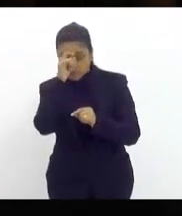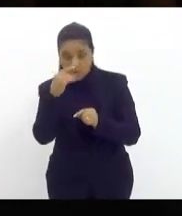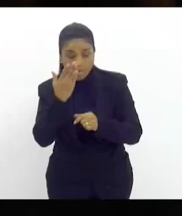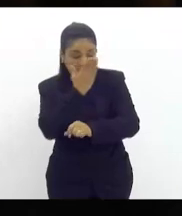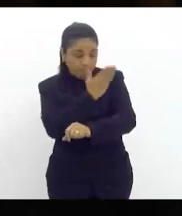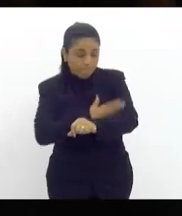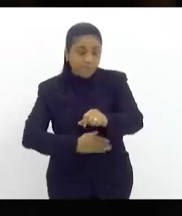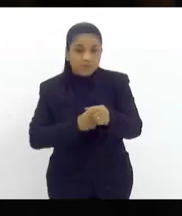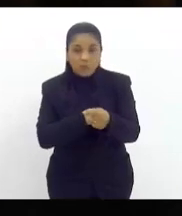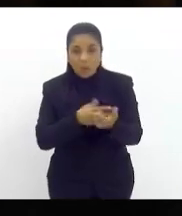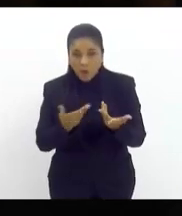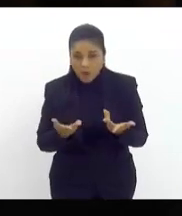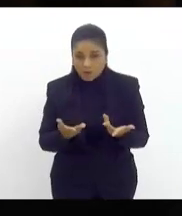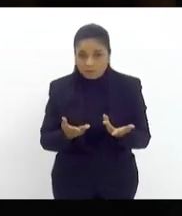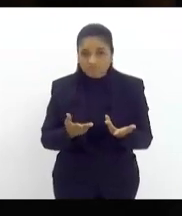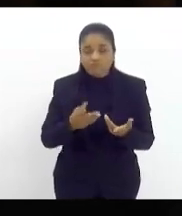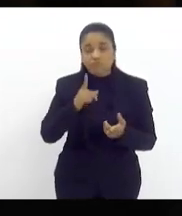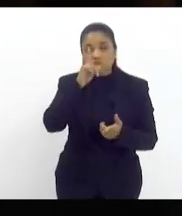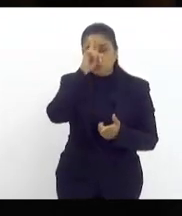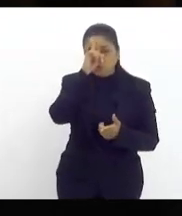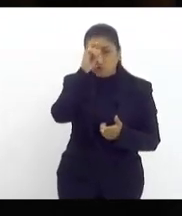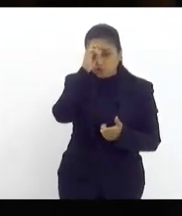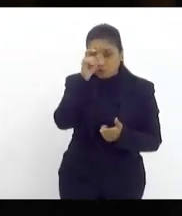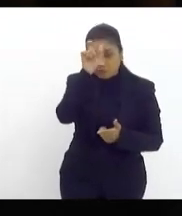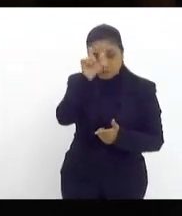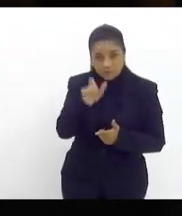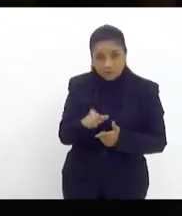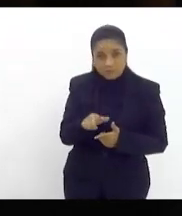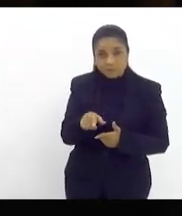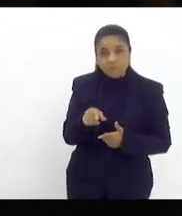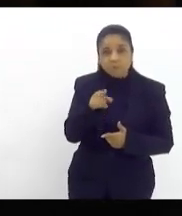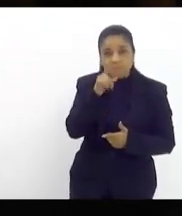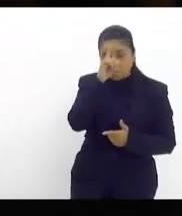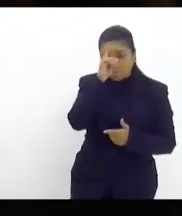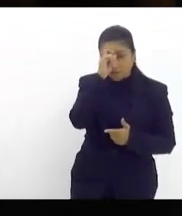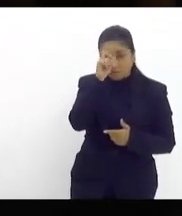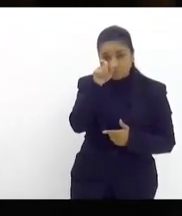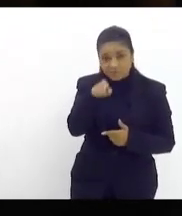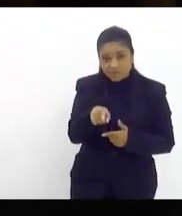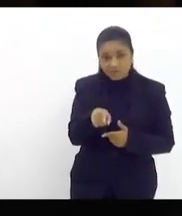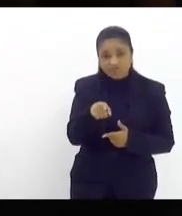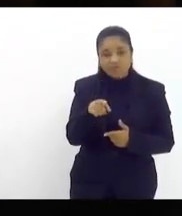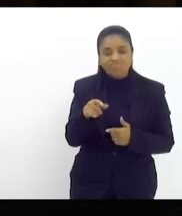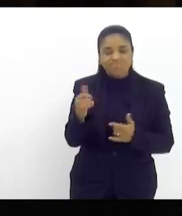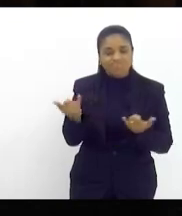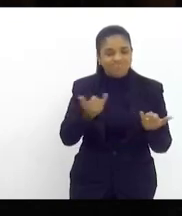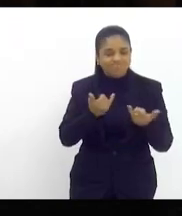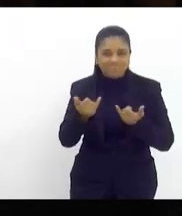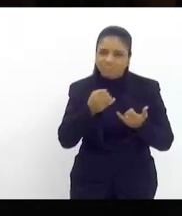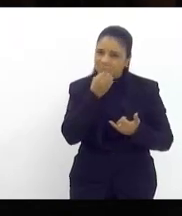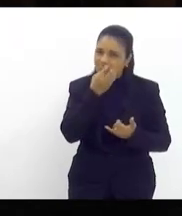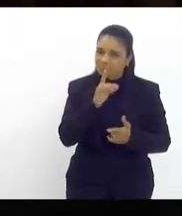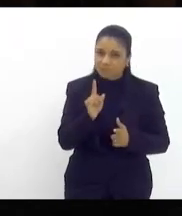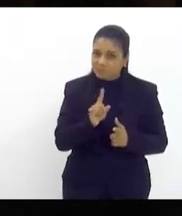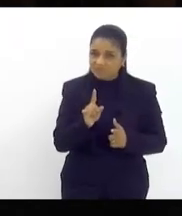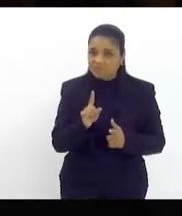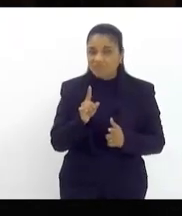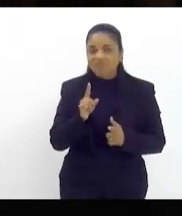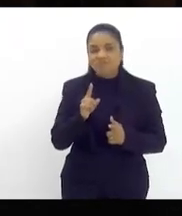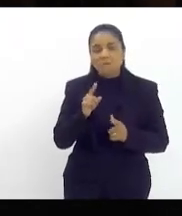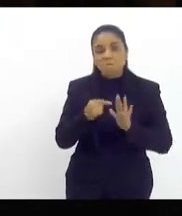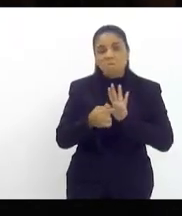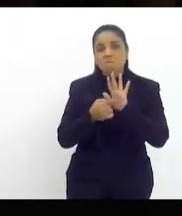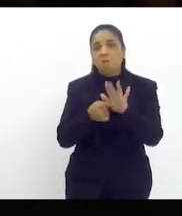braço. Então, é um hospital que hoje tem notícias que pouco nos agrada, que demonstra uma situação